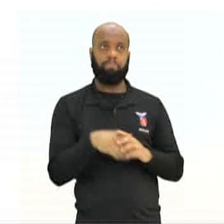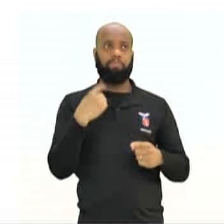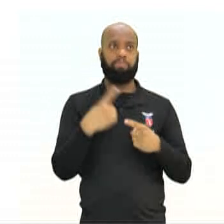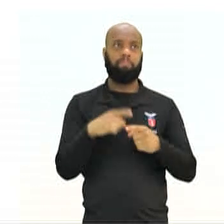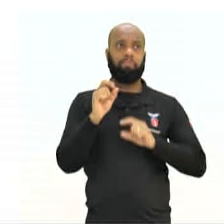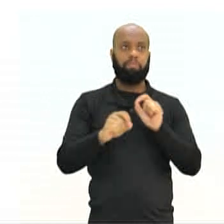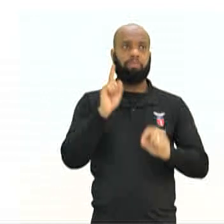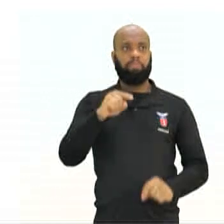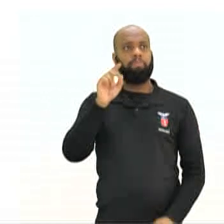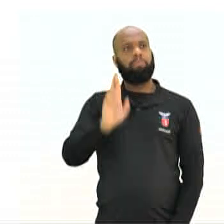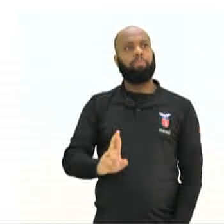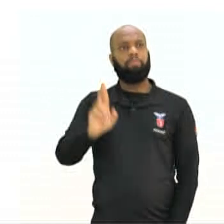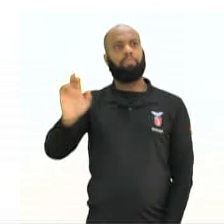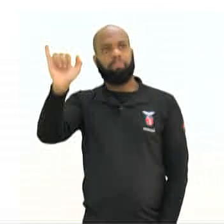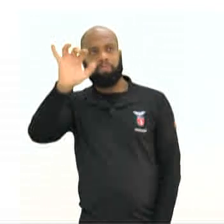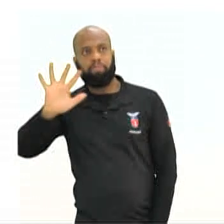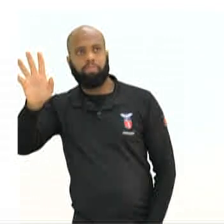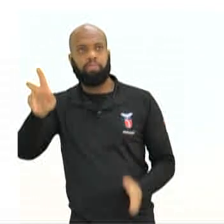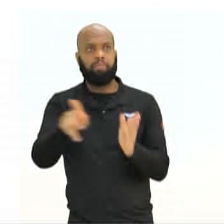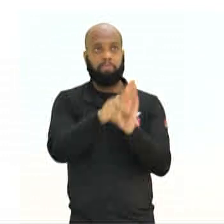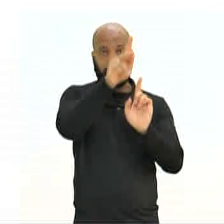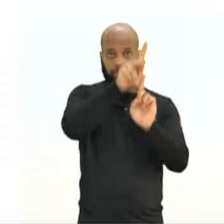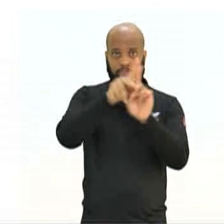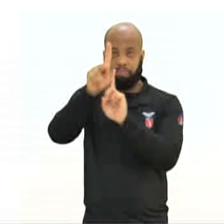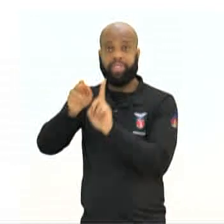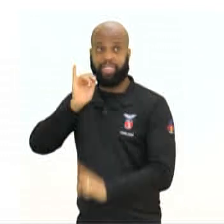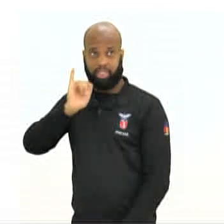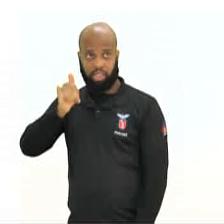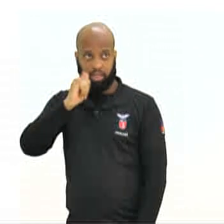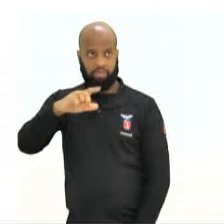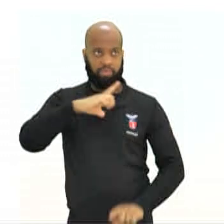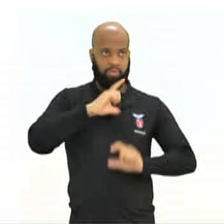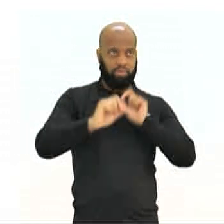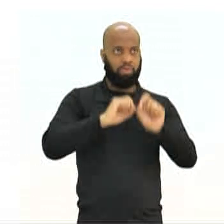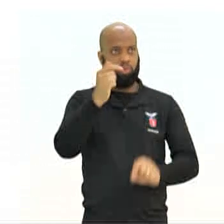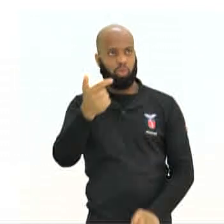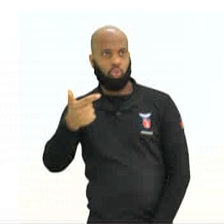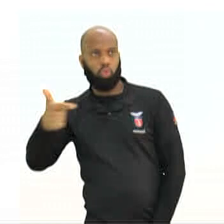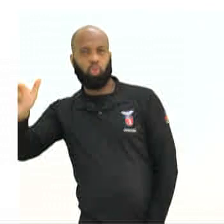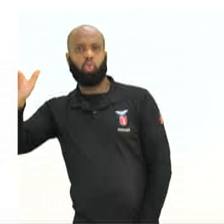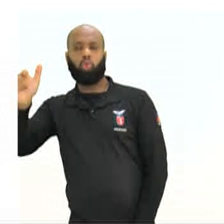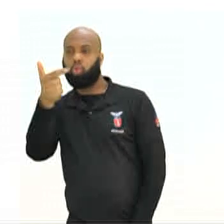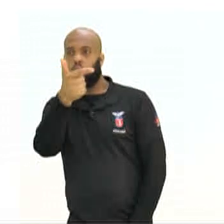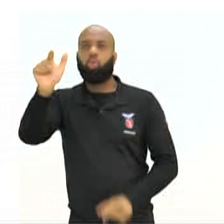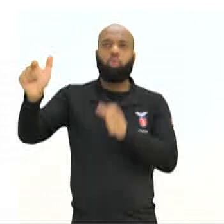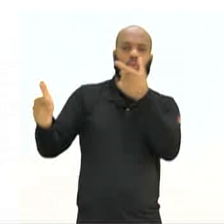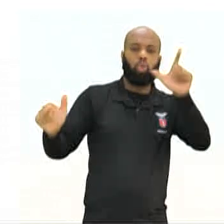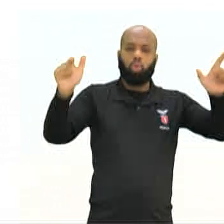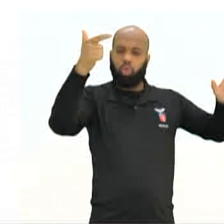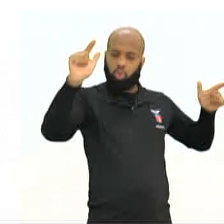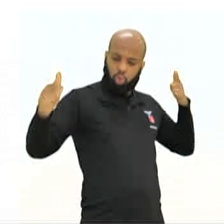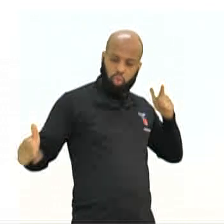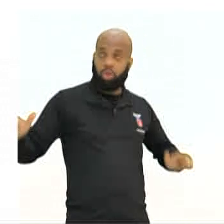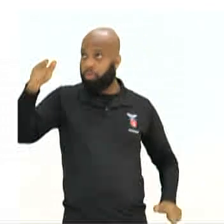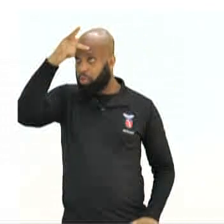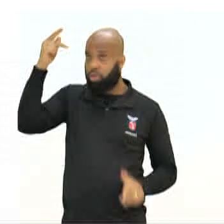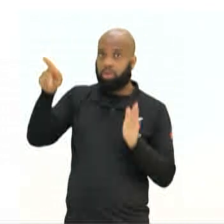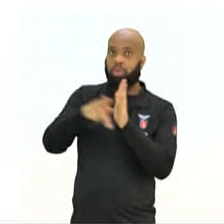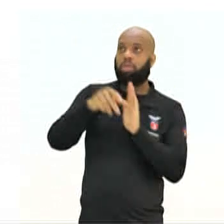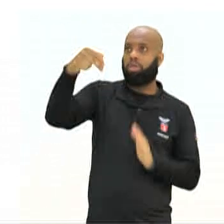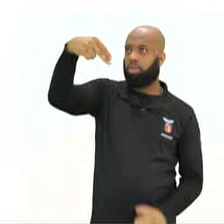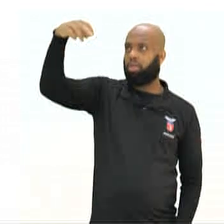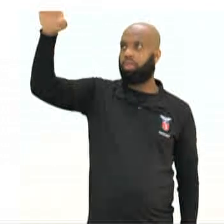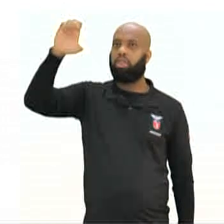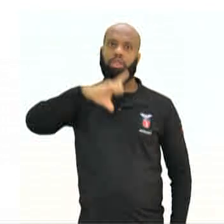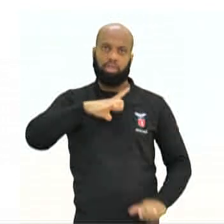redução. É a letra C, a representação na figura do personagem narrador e outros severinos que compartilham sua condição. Meus amigos, eu